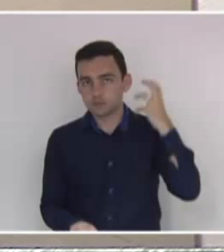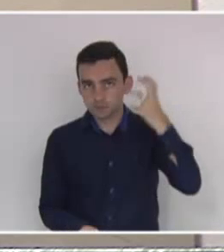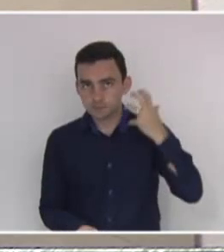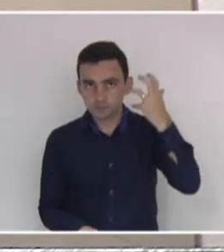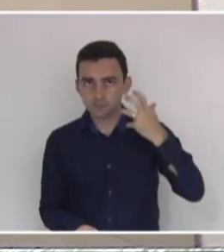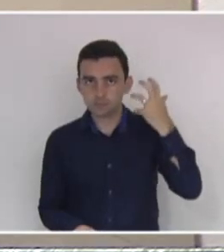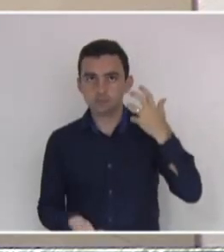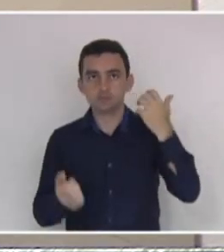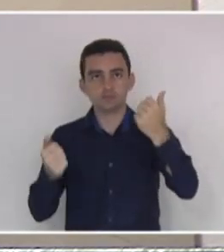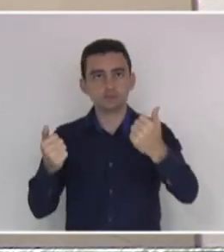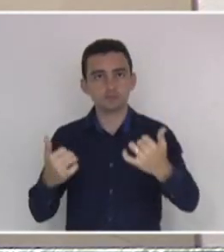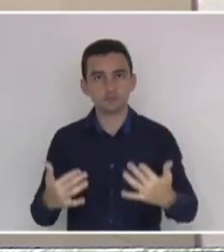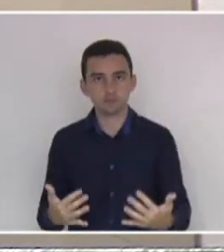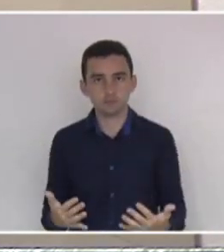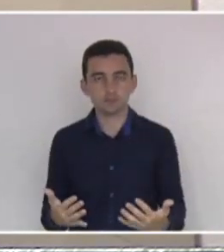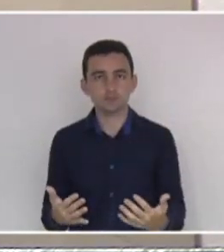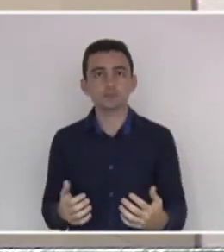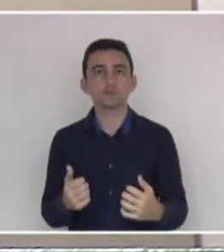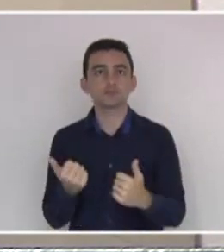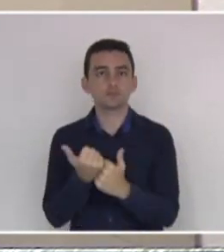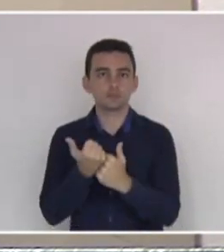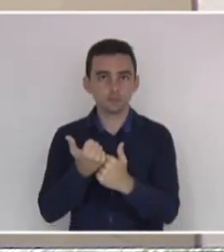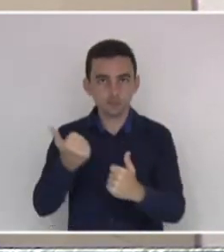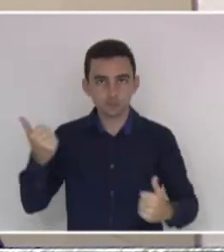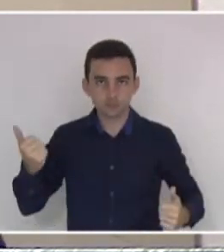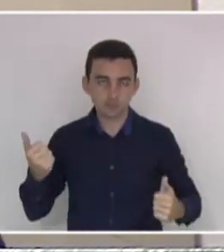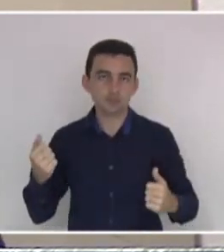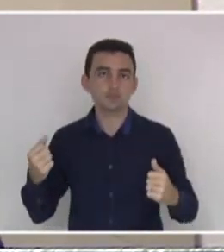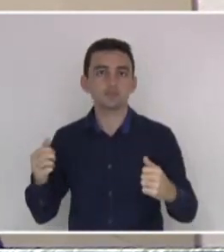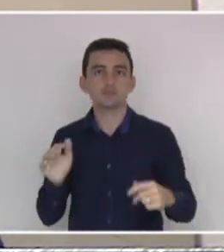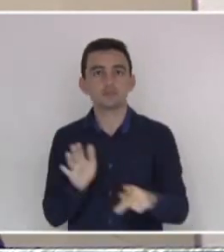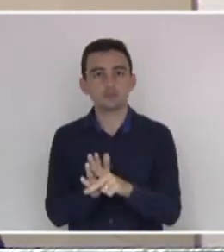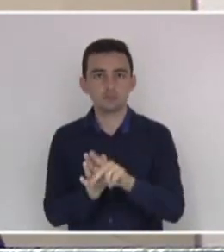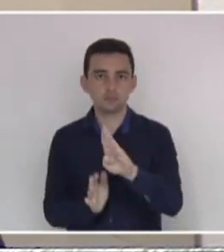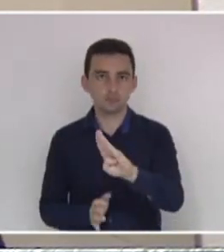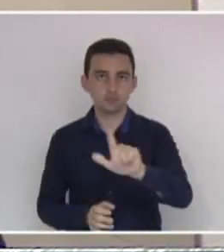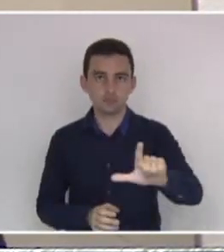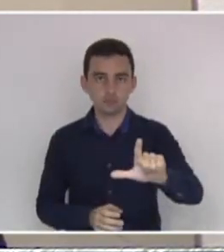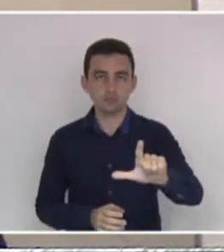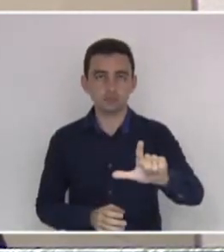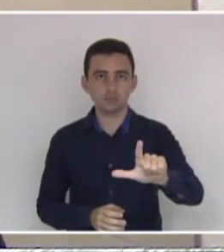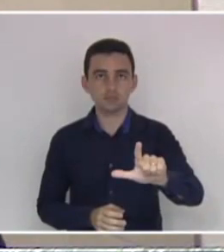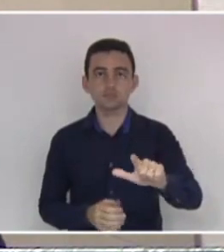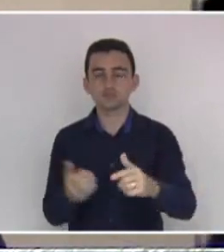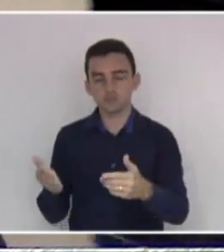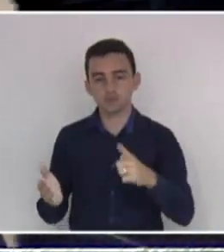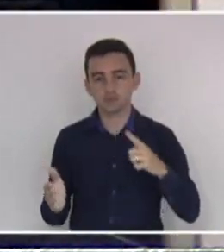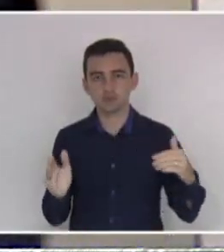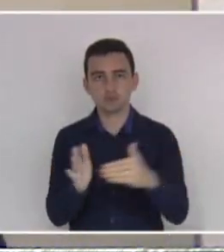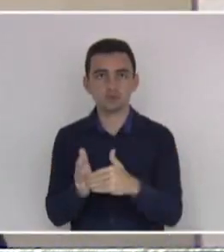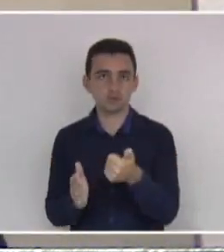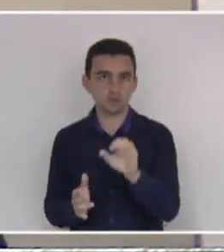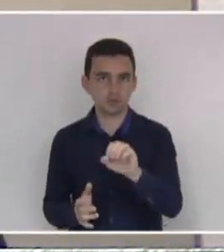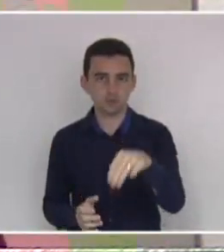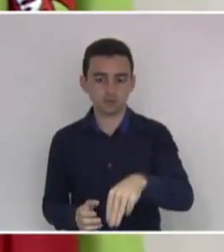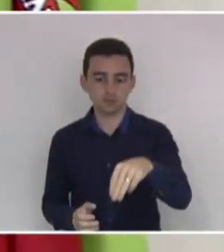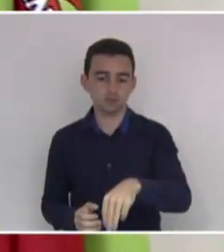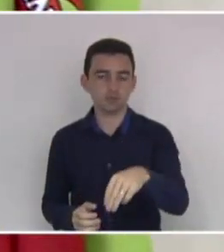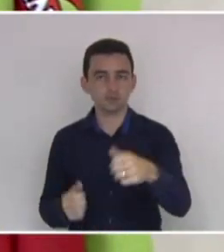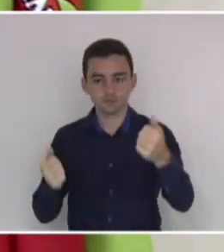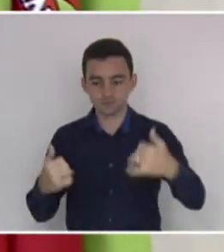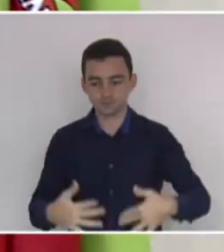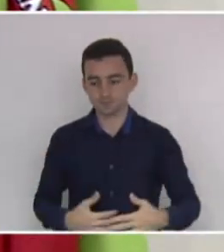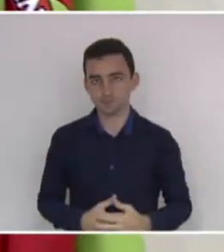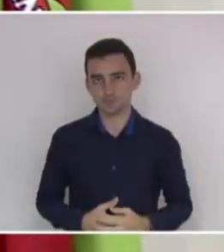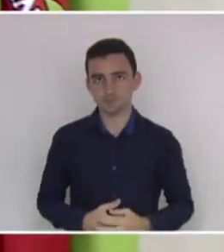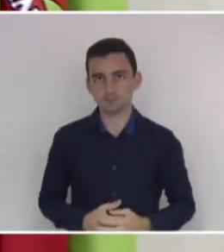Lima, grande representante da belíssima cidade de Blumenau. Vossa Excelência tem um tempo de até 10 minutos para a sua fala, deputado.